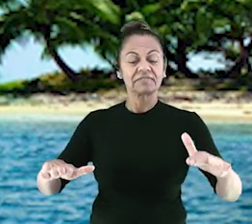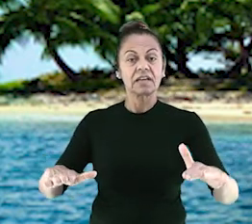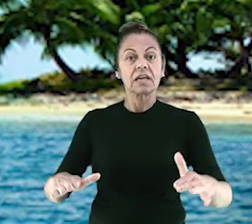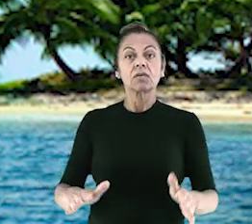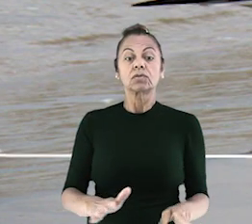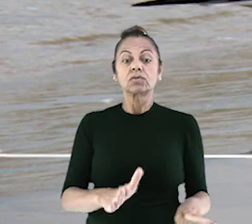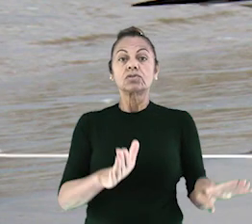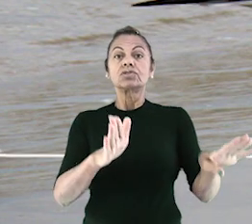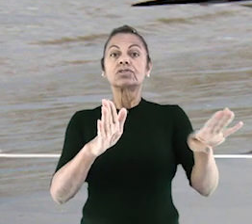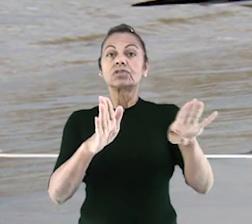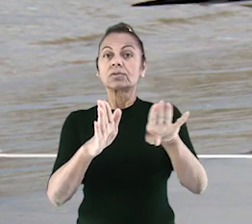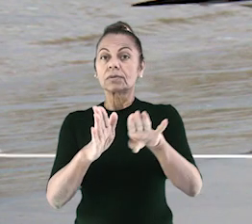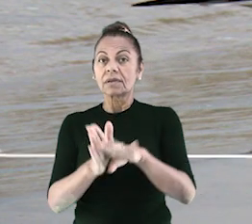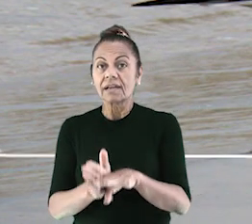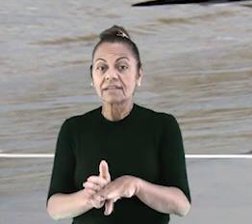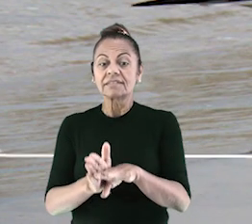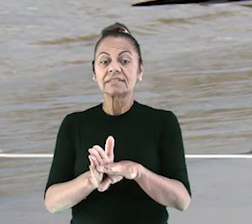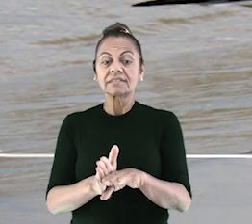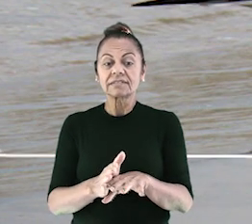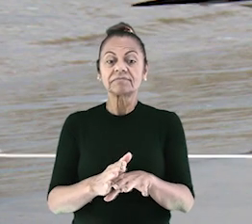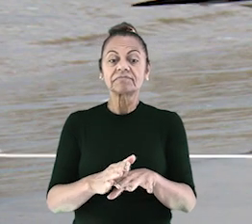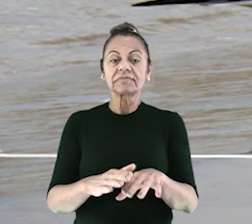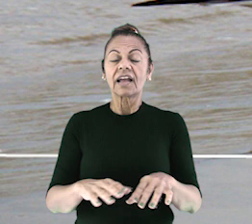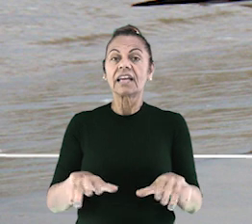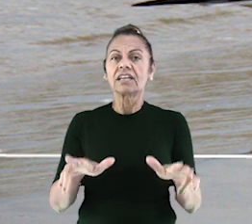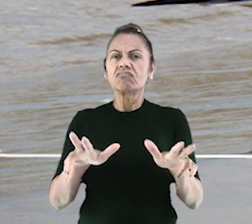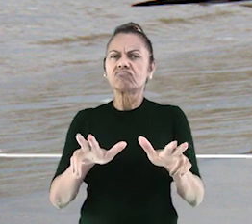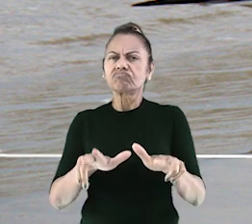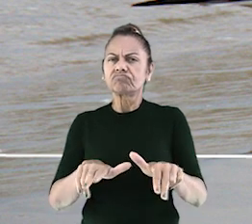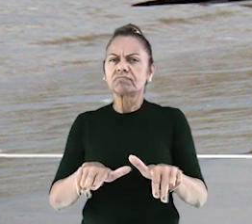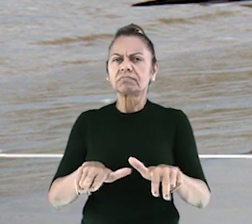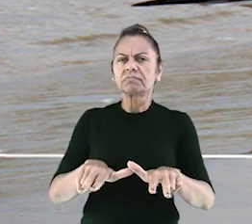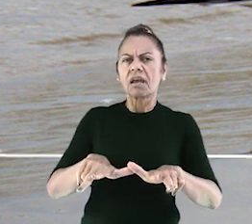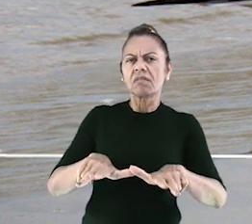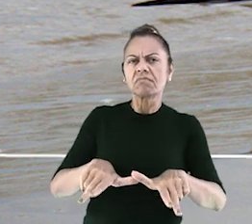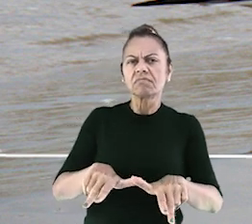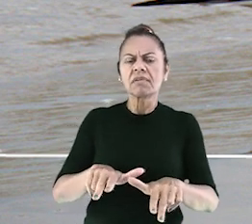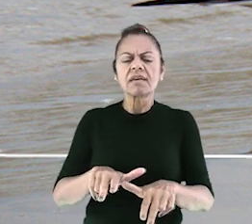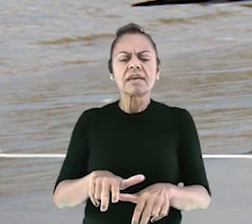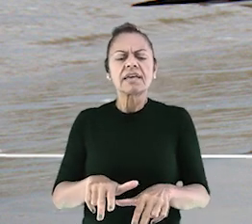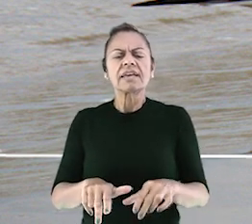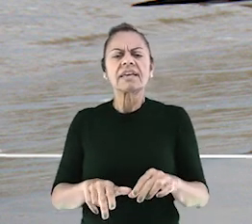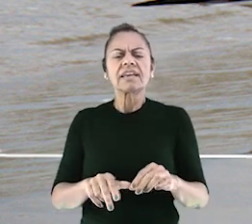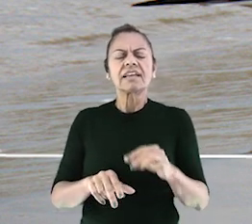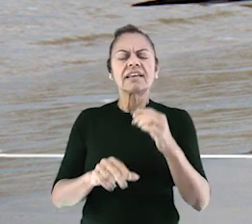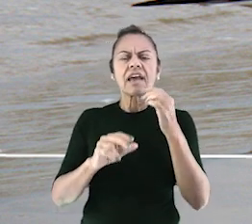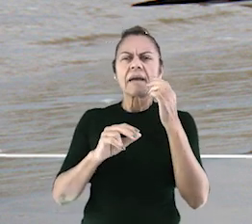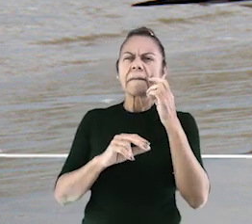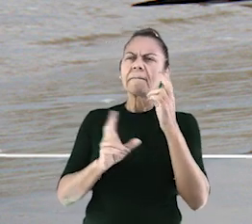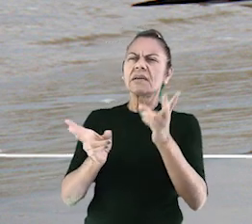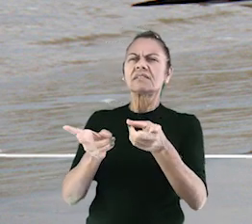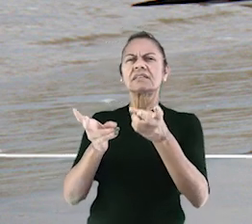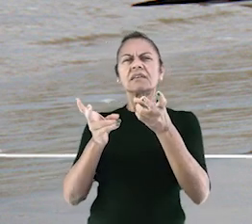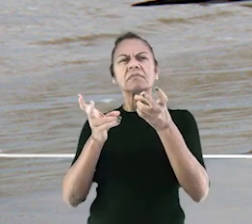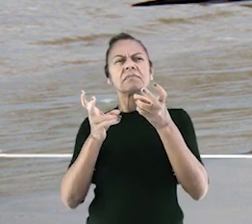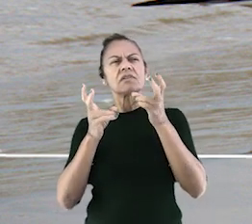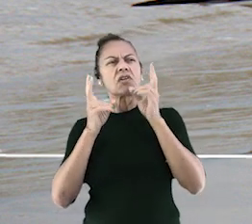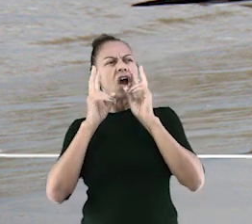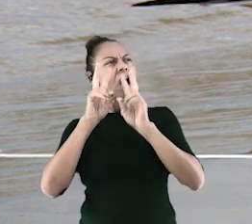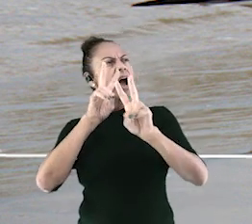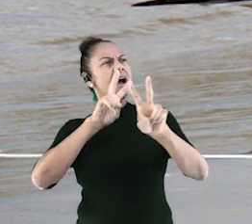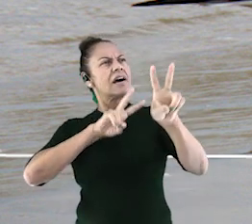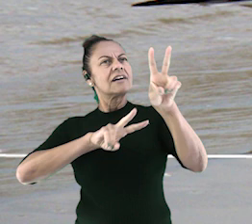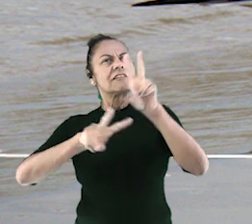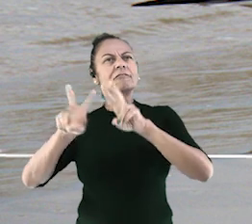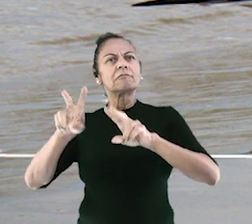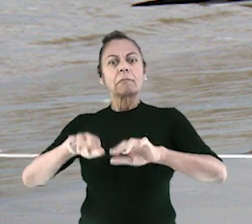praia. Chegando lá, logo que pousou, ele avistou o